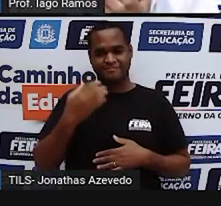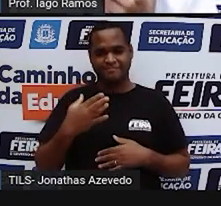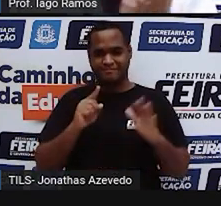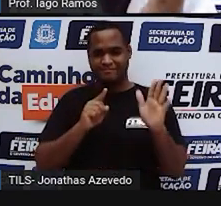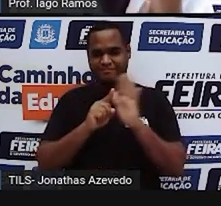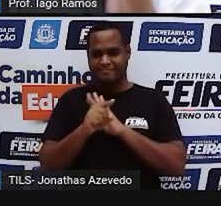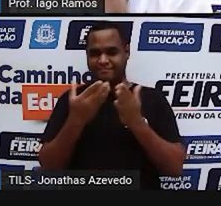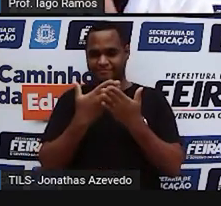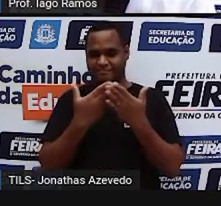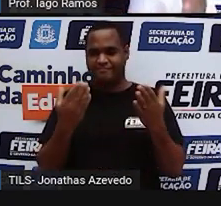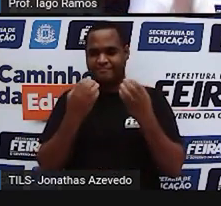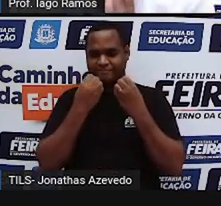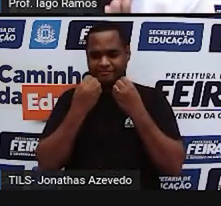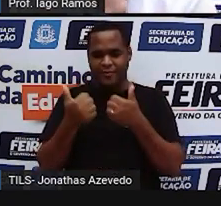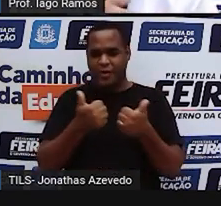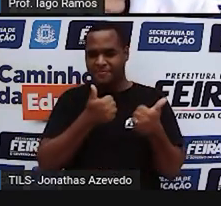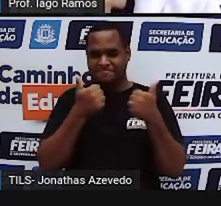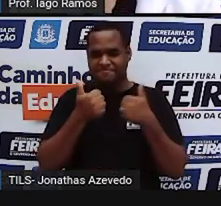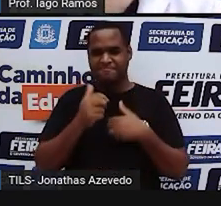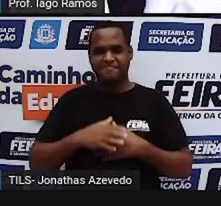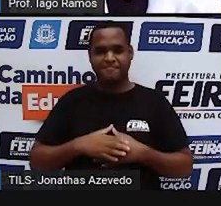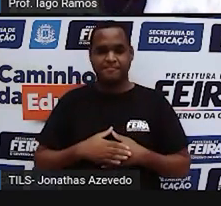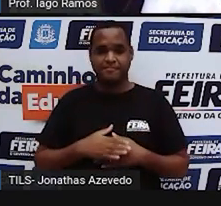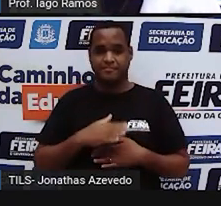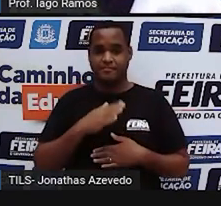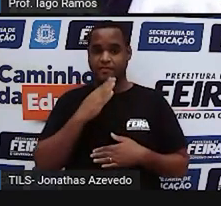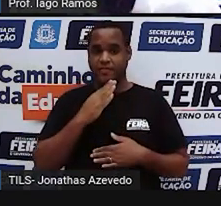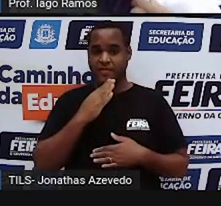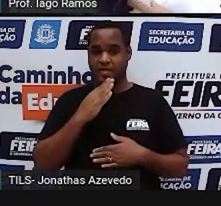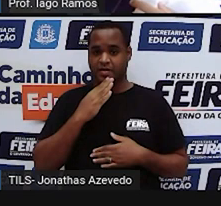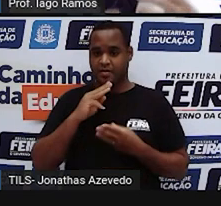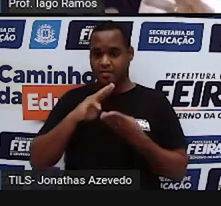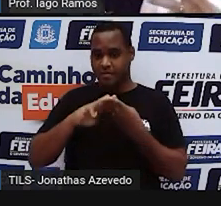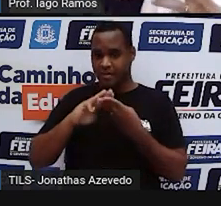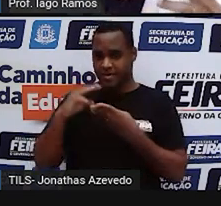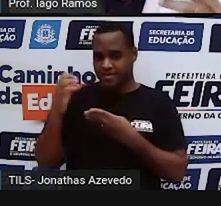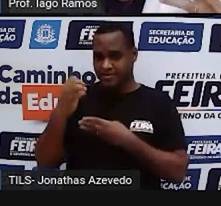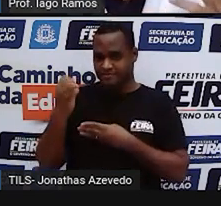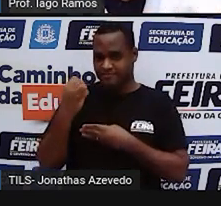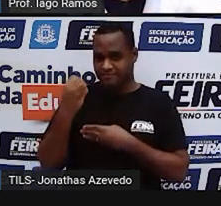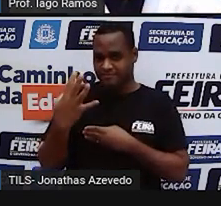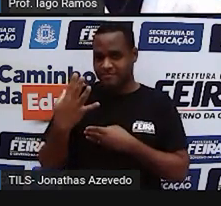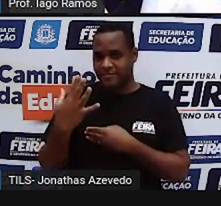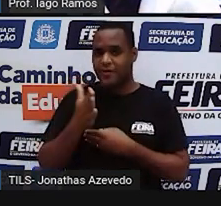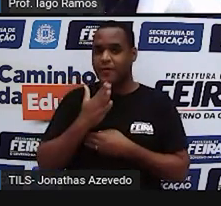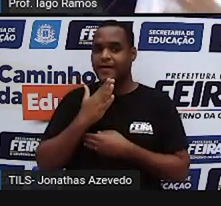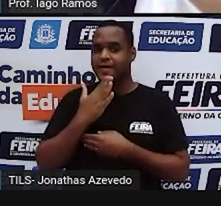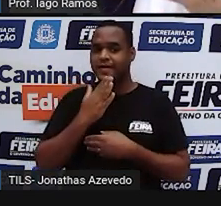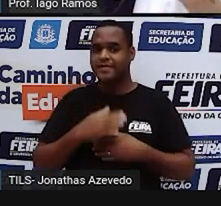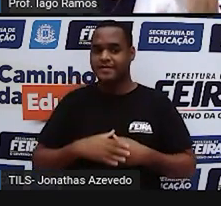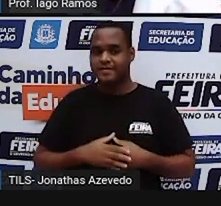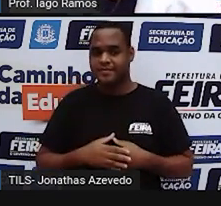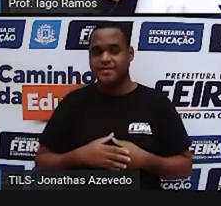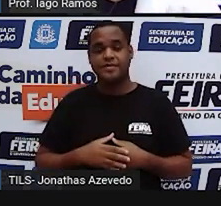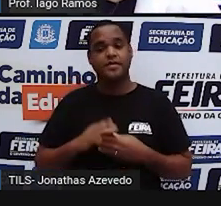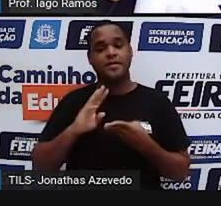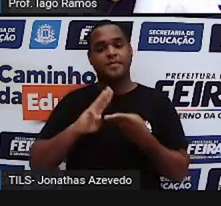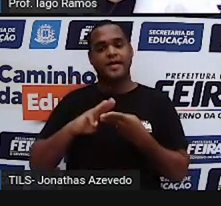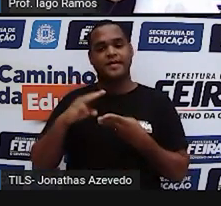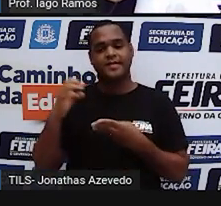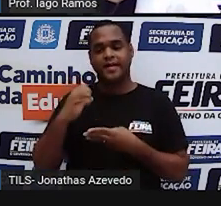pergunta massa aqui ó Você conhece a matemática Pois é